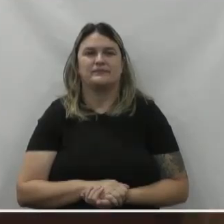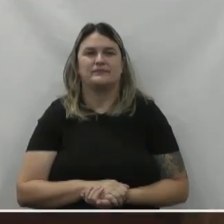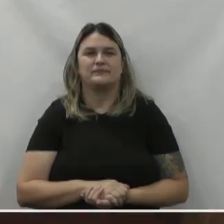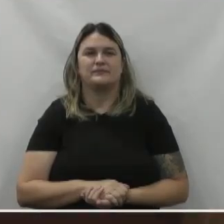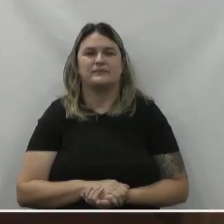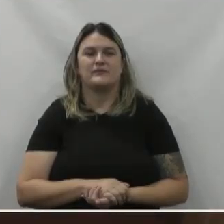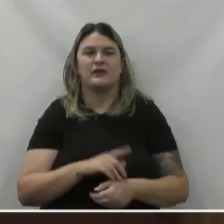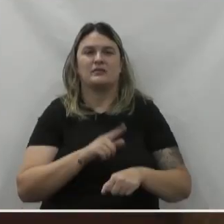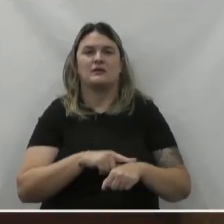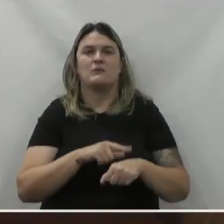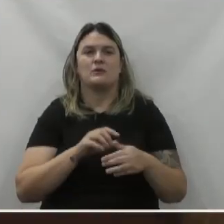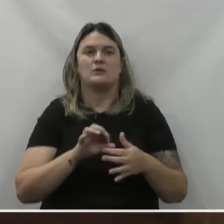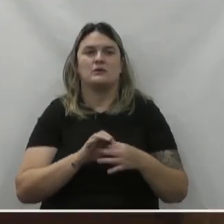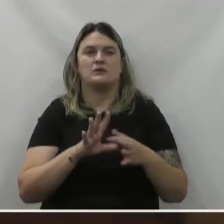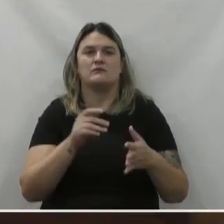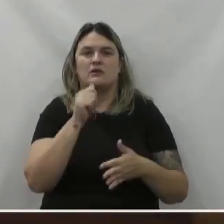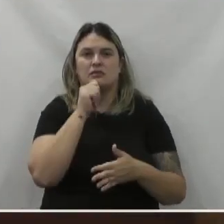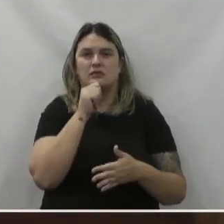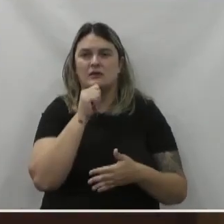Palavra livre, está em aberto.